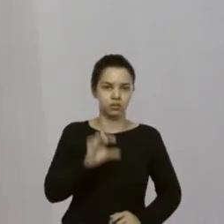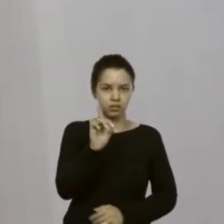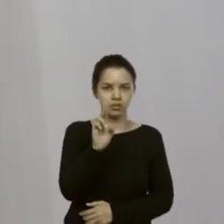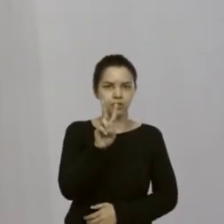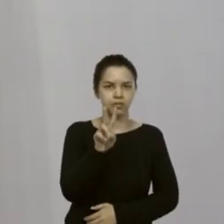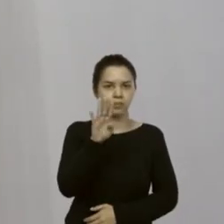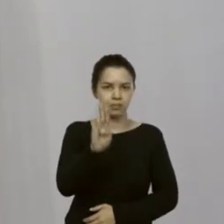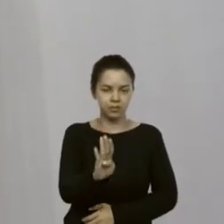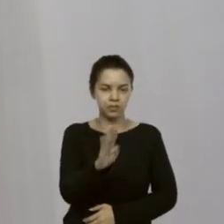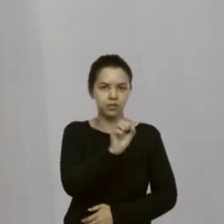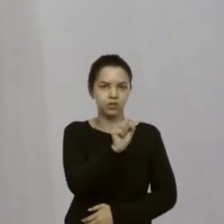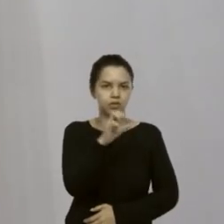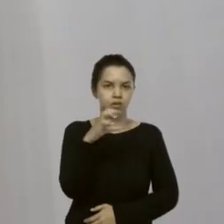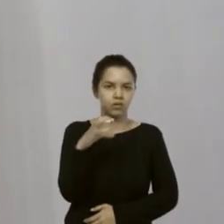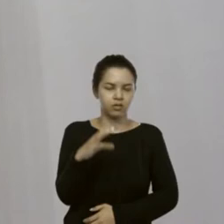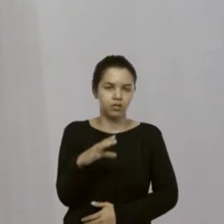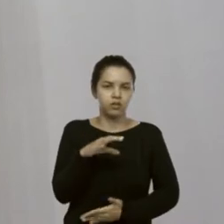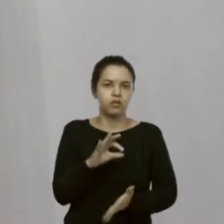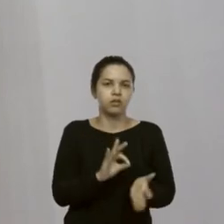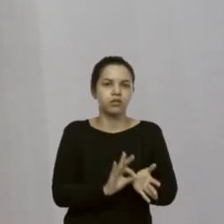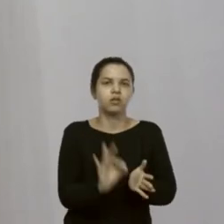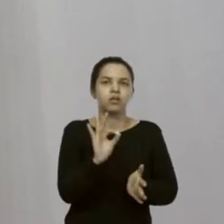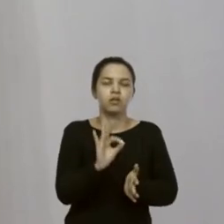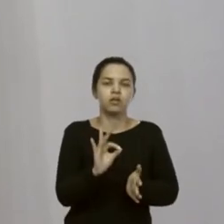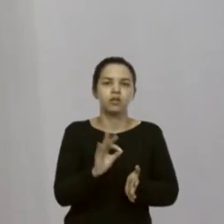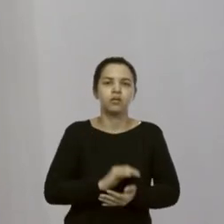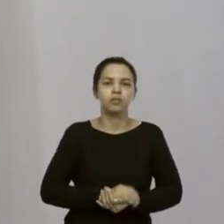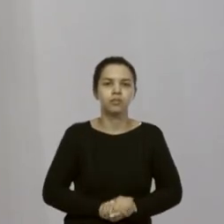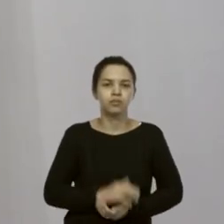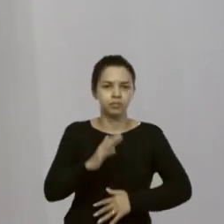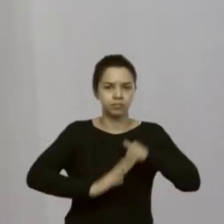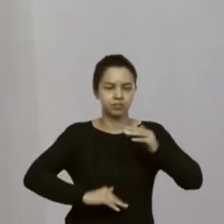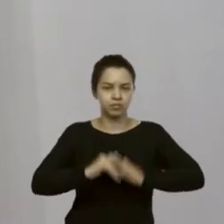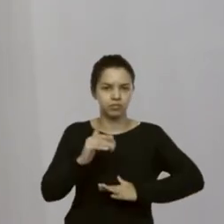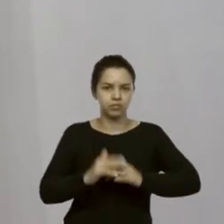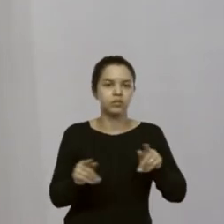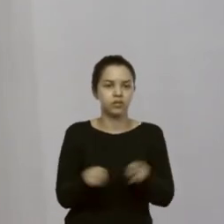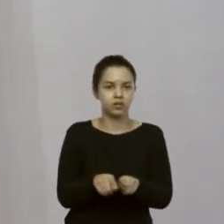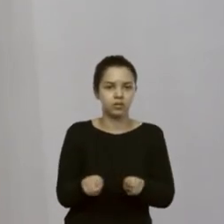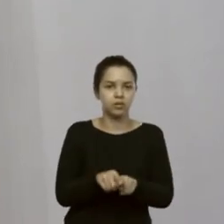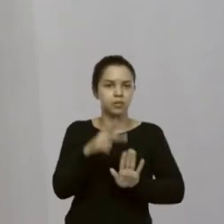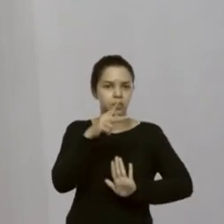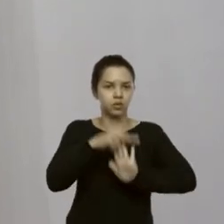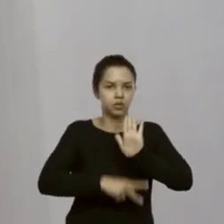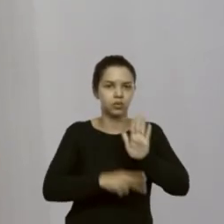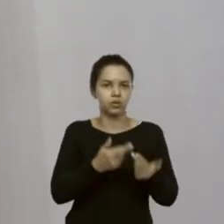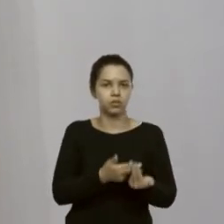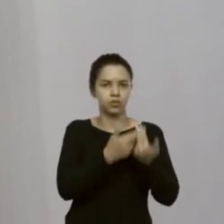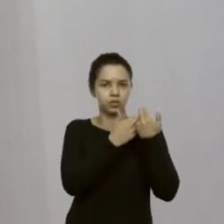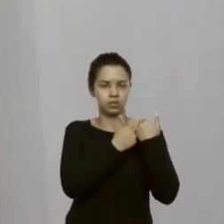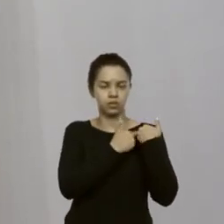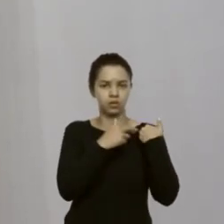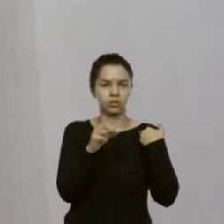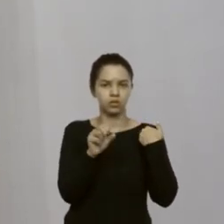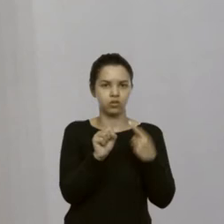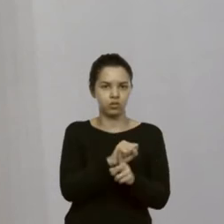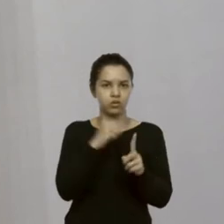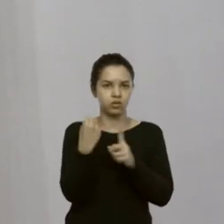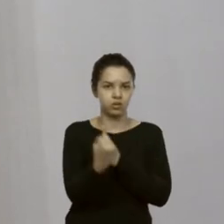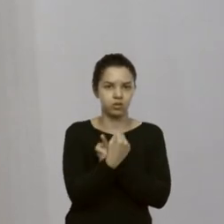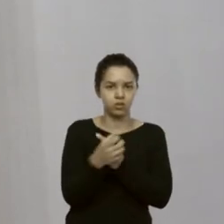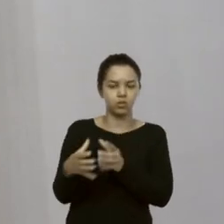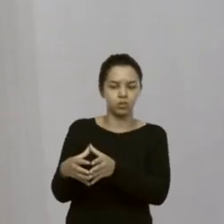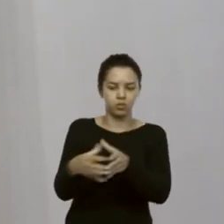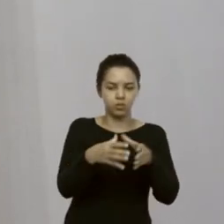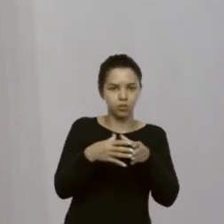Santa Catarina, que destaca ações e projetos de responsabilidade social de organizações